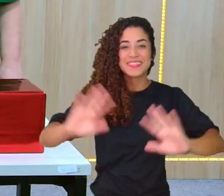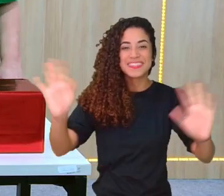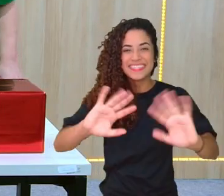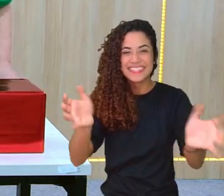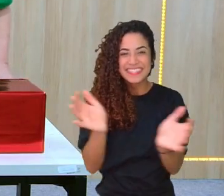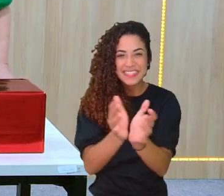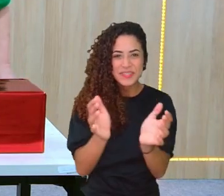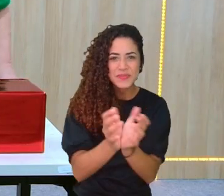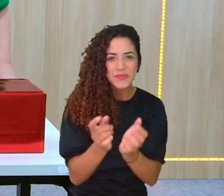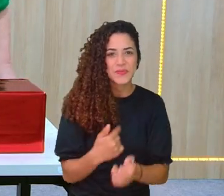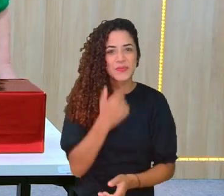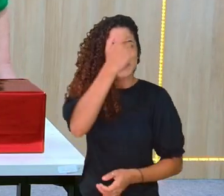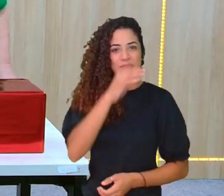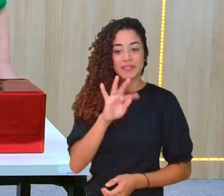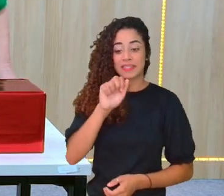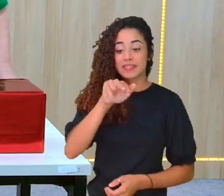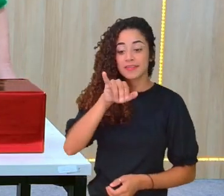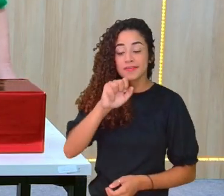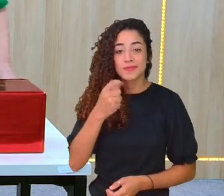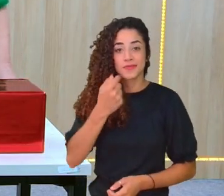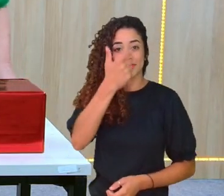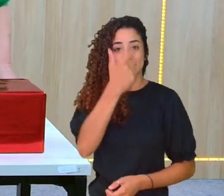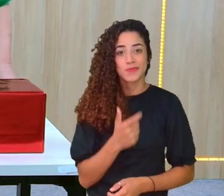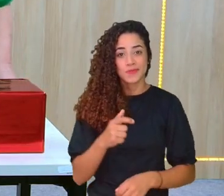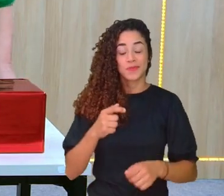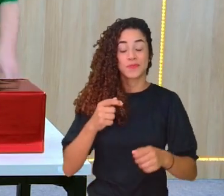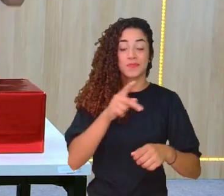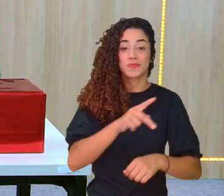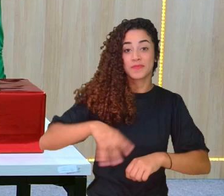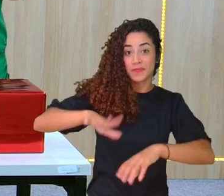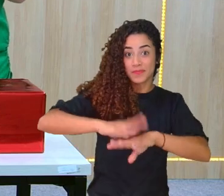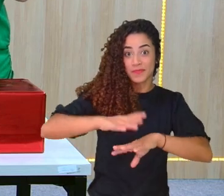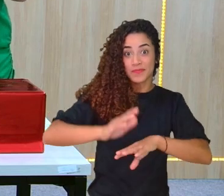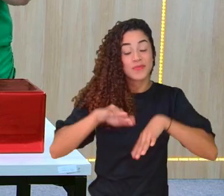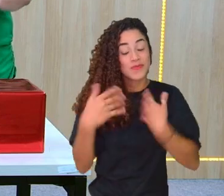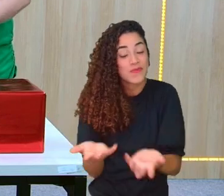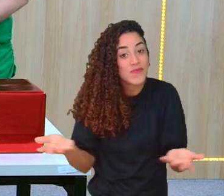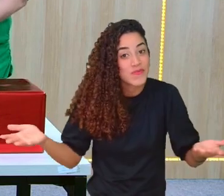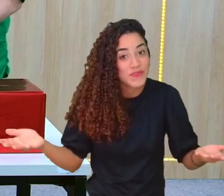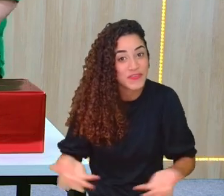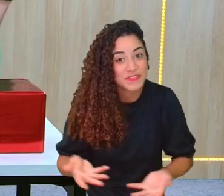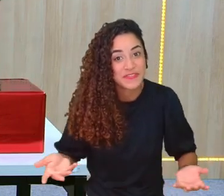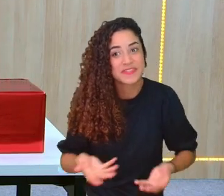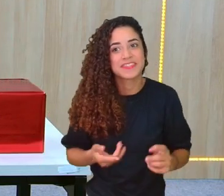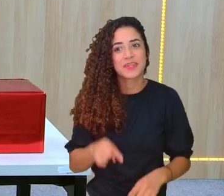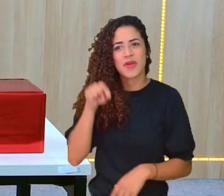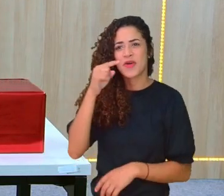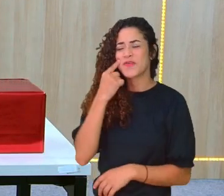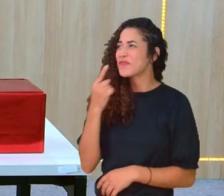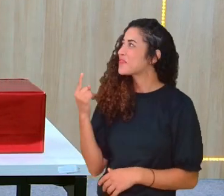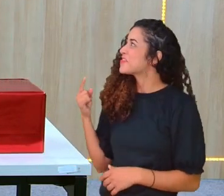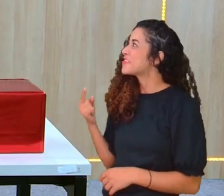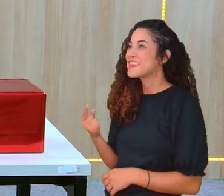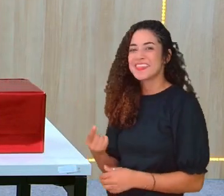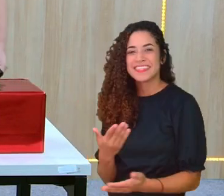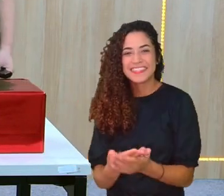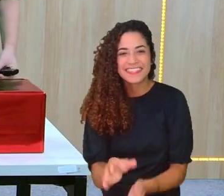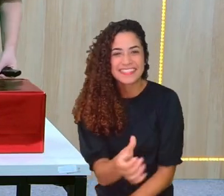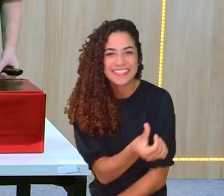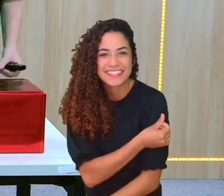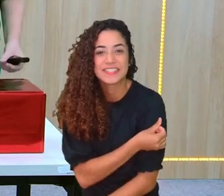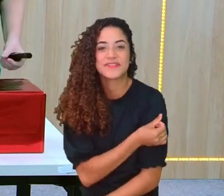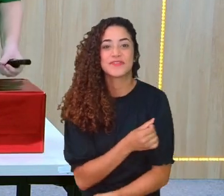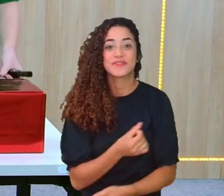Oi, turma! Sou Tânia Paredes, sou professora de matemática e hoje, aqui na aula do sexto ano,